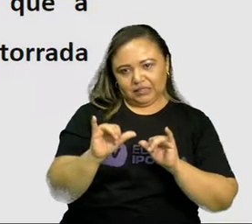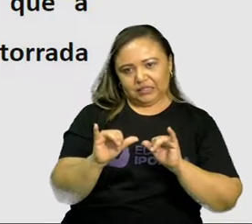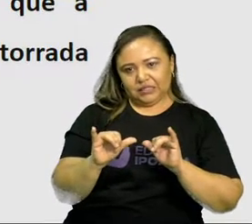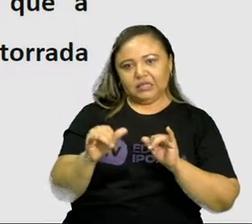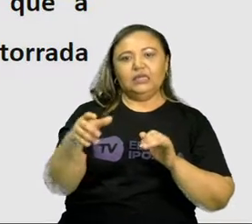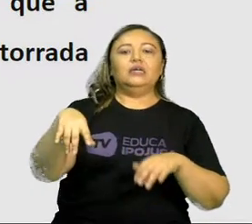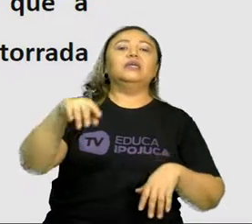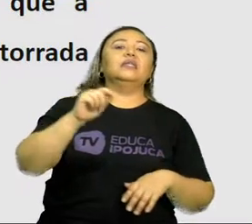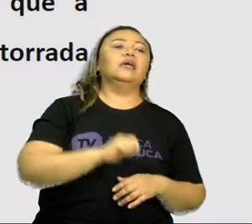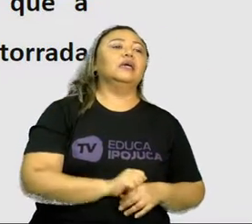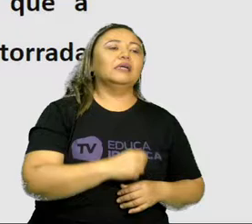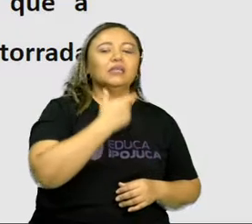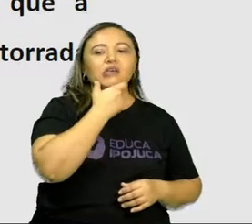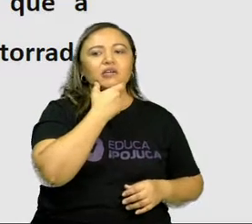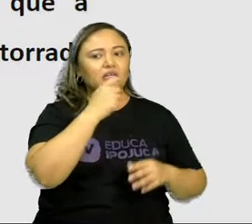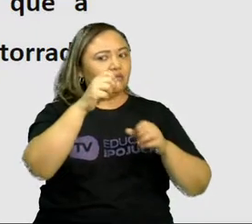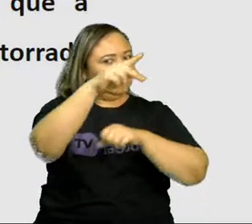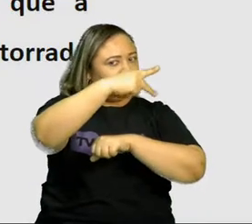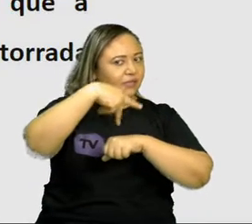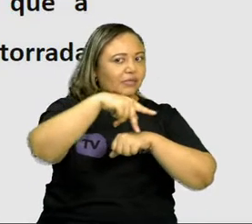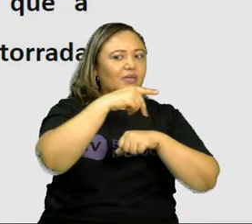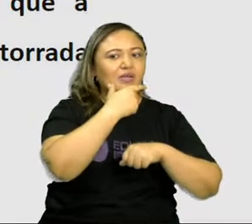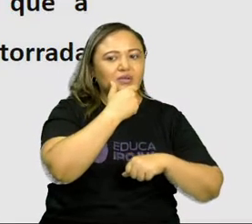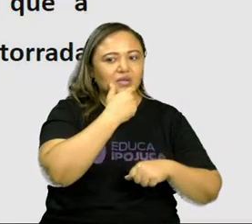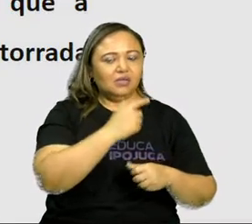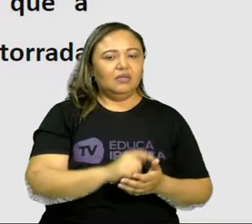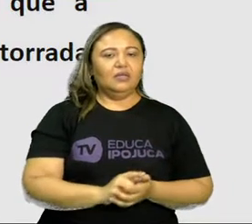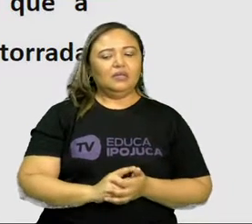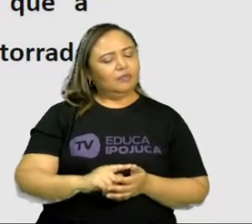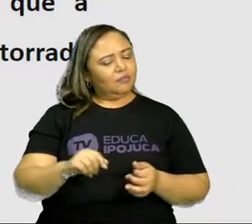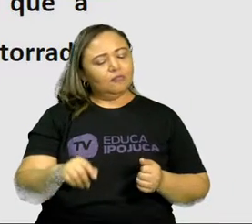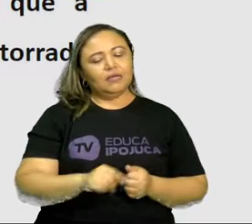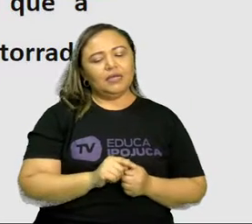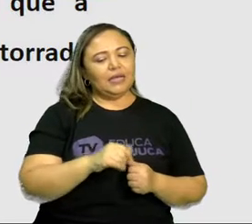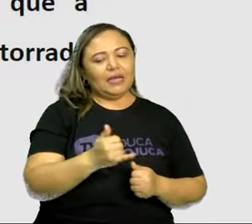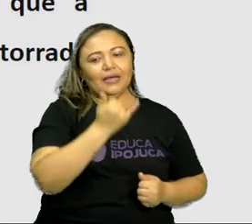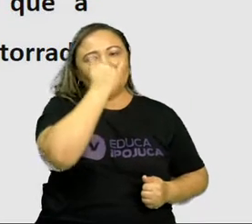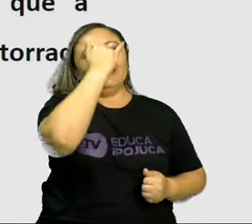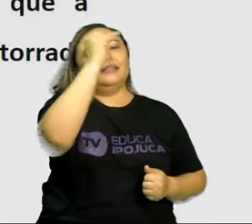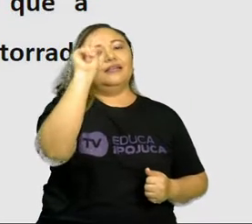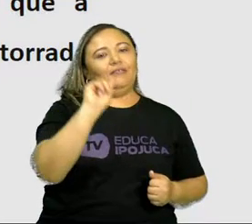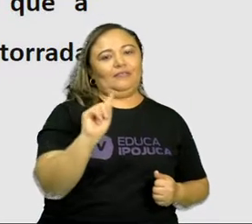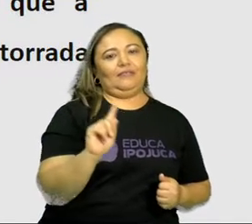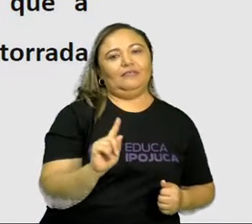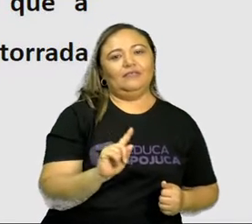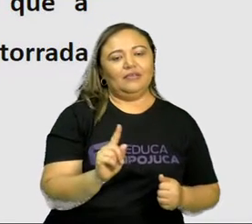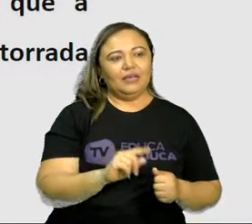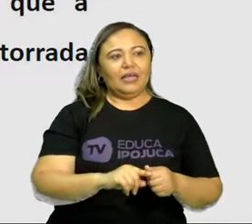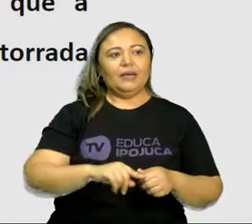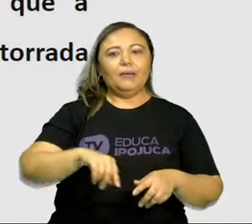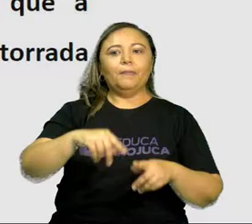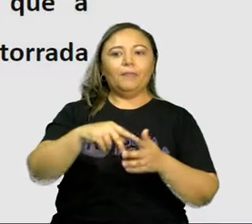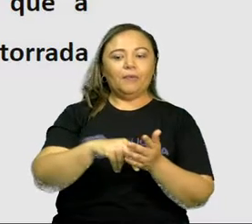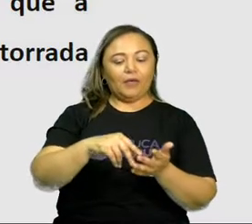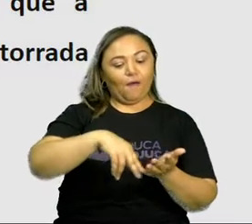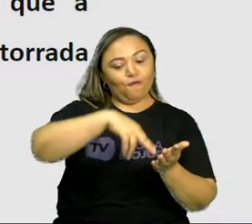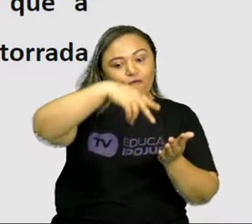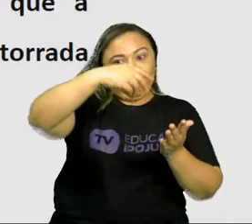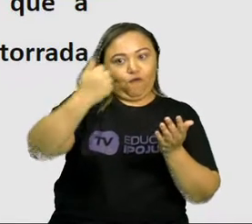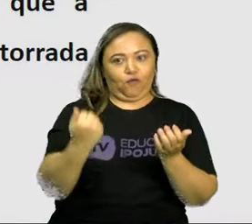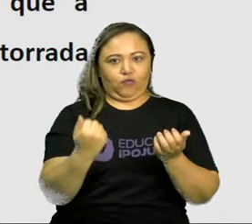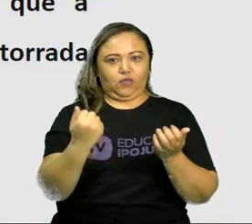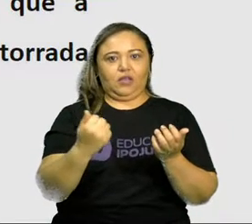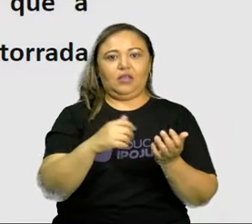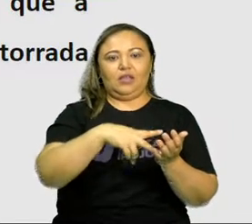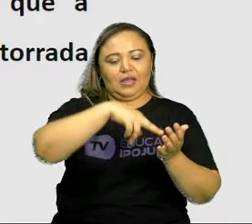Birmingham, na Inglaterra, o inevitável acidente não é obra do destino, mas resultado da ação da força da